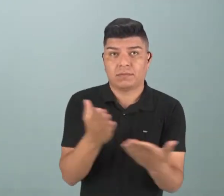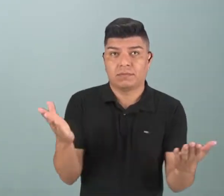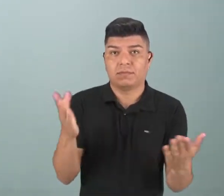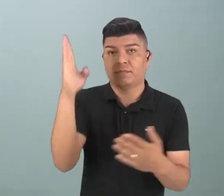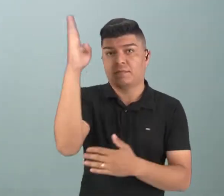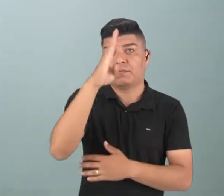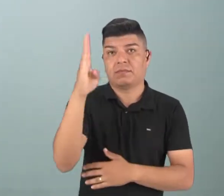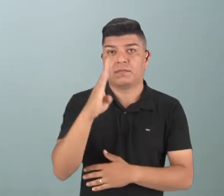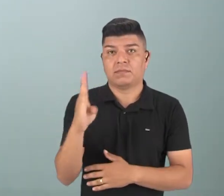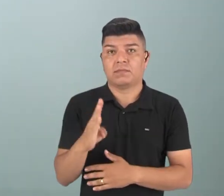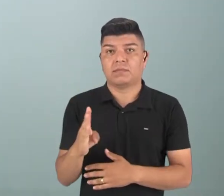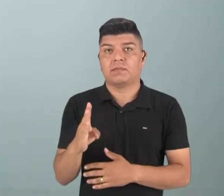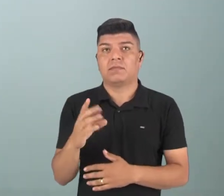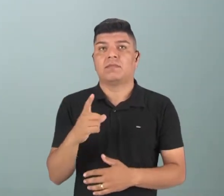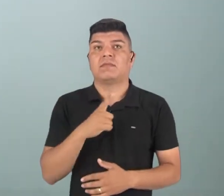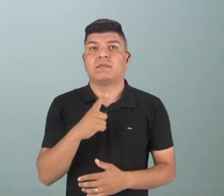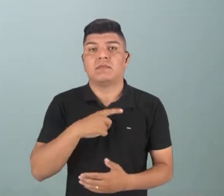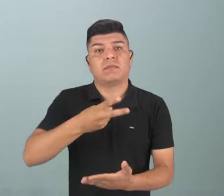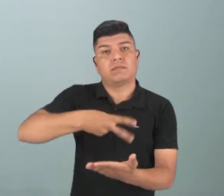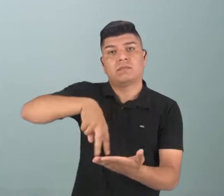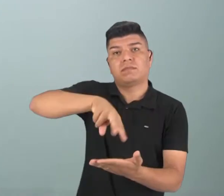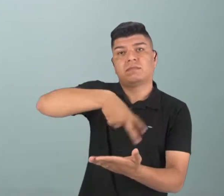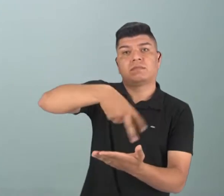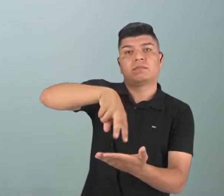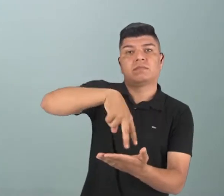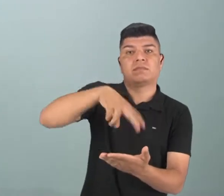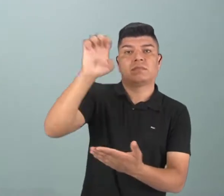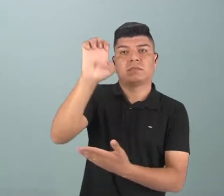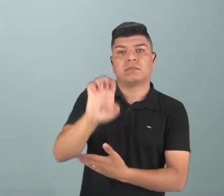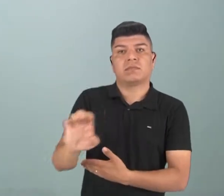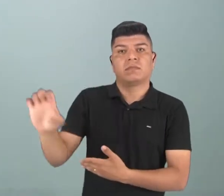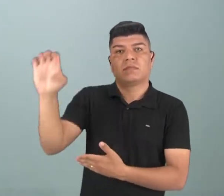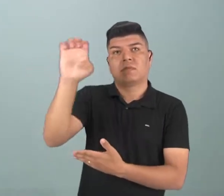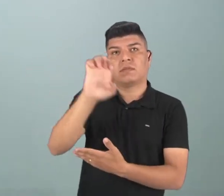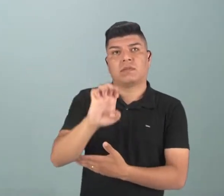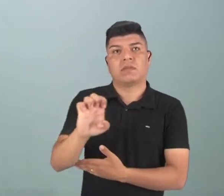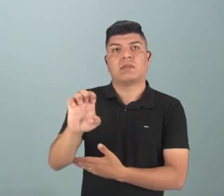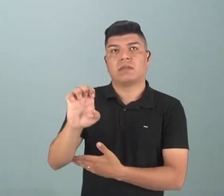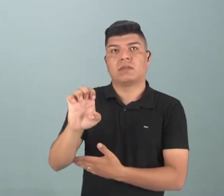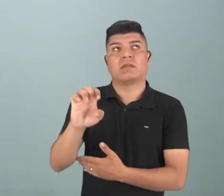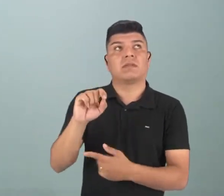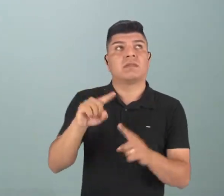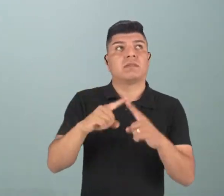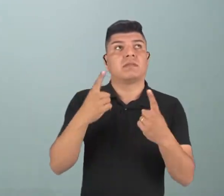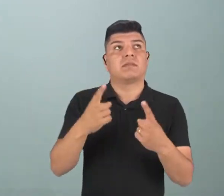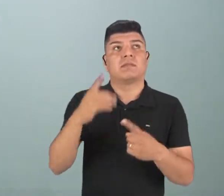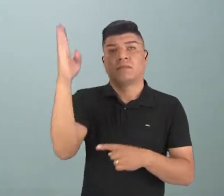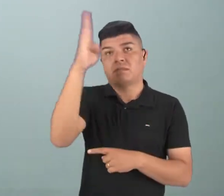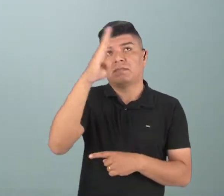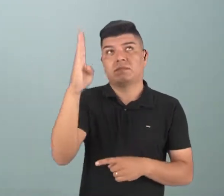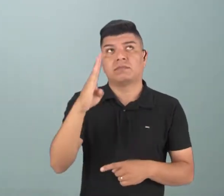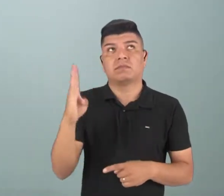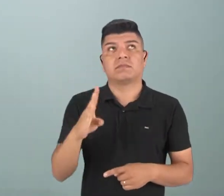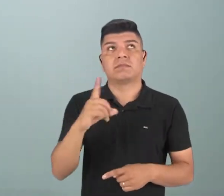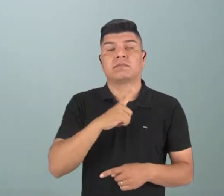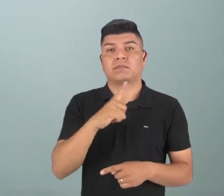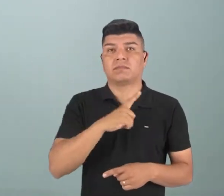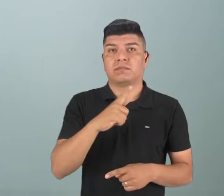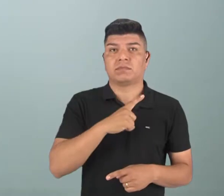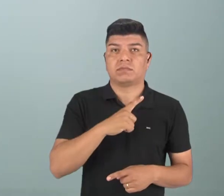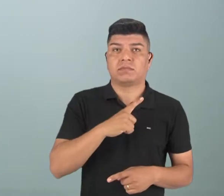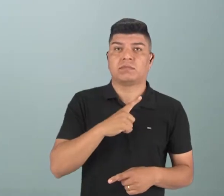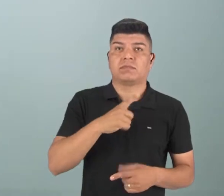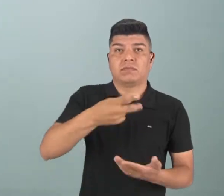no Brasil. Nós estamos falando da dança, né, na Europa, uma dança bem estabelecida, mas no Brasil nós temos também, claro, que essa